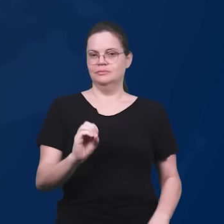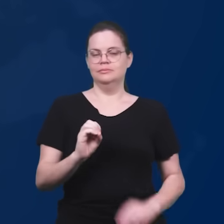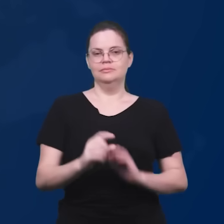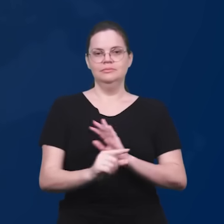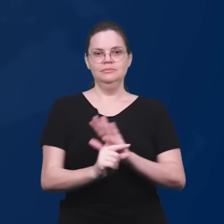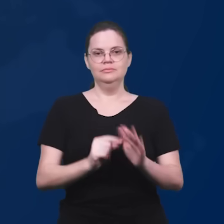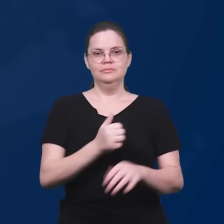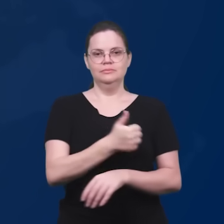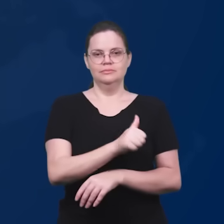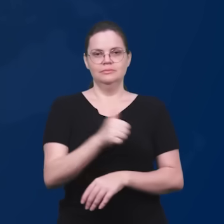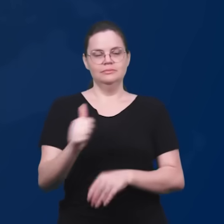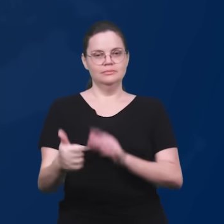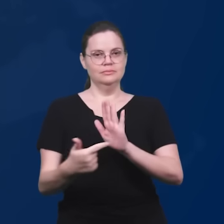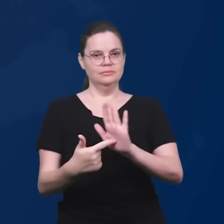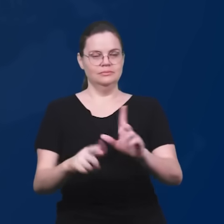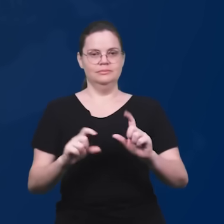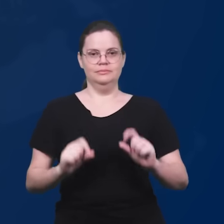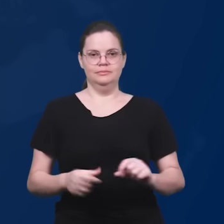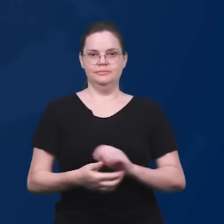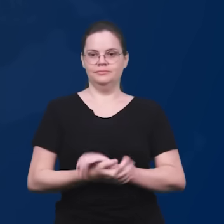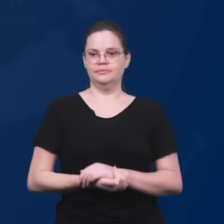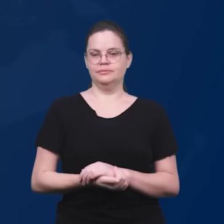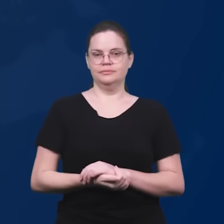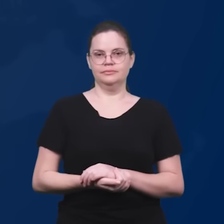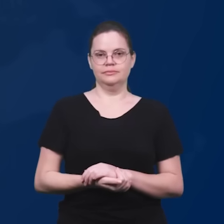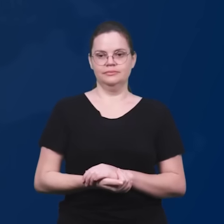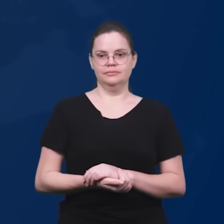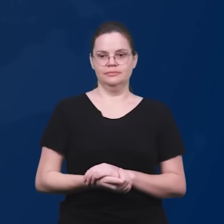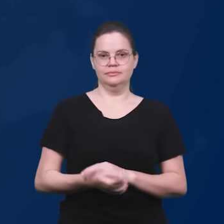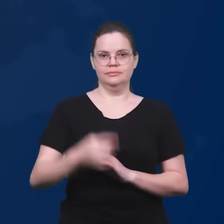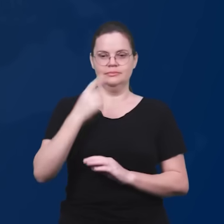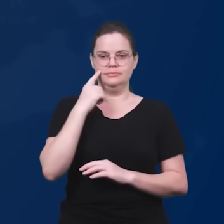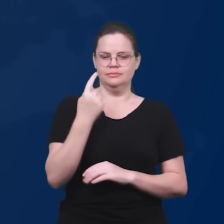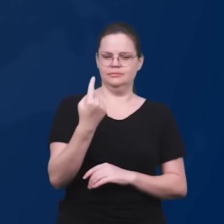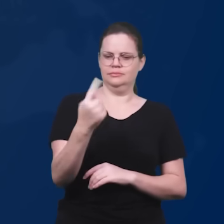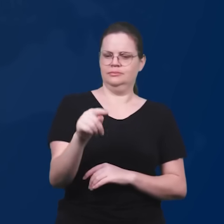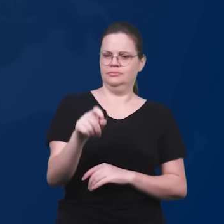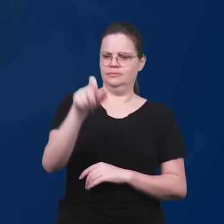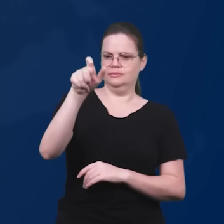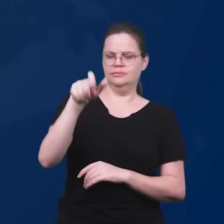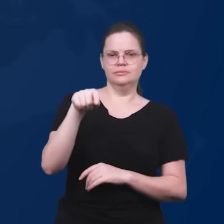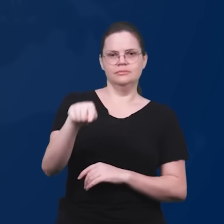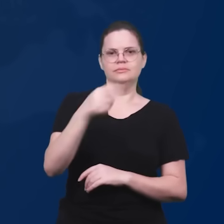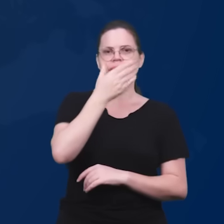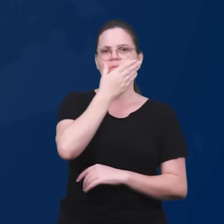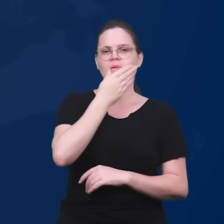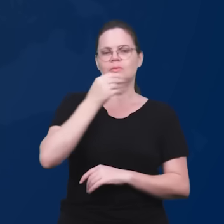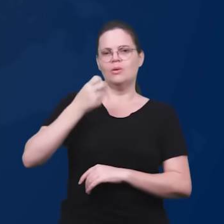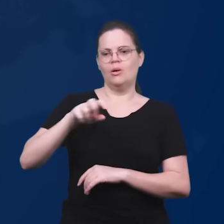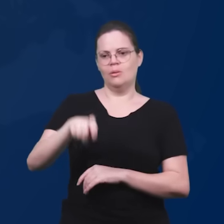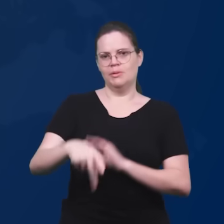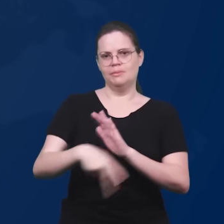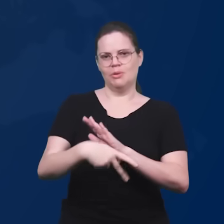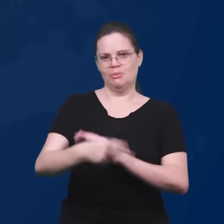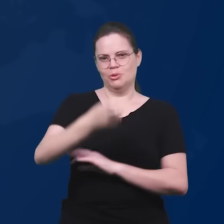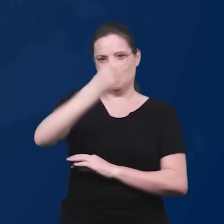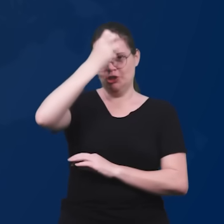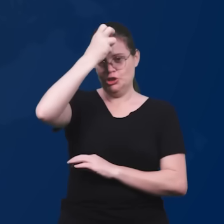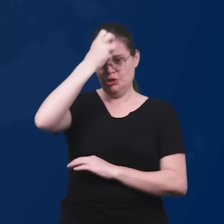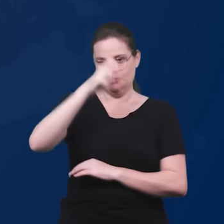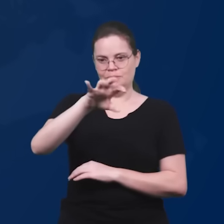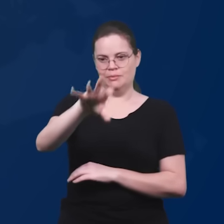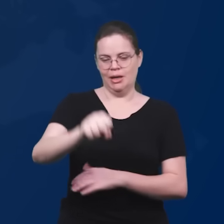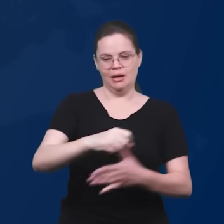versículo 11, diz assim: E acharam no campo um homem egípcio, e o trouxeram a Davi. Deram-lhe pão